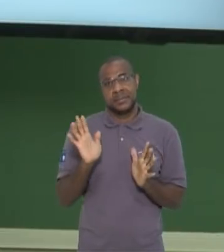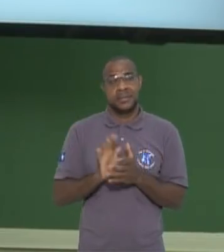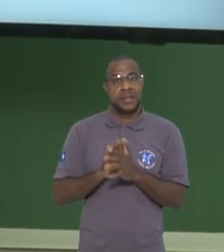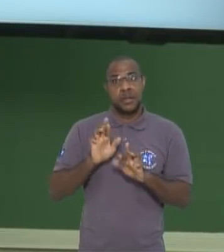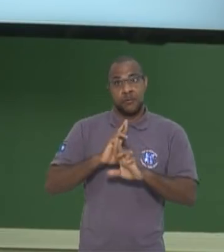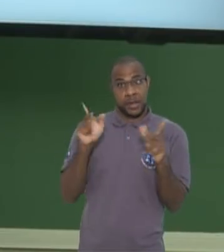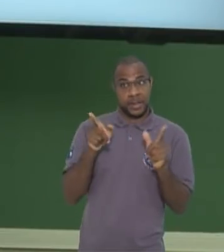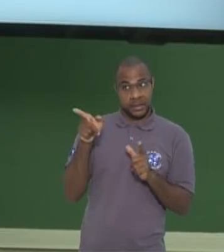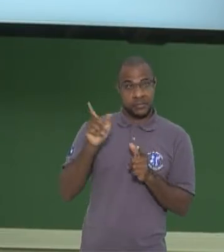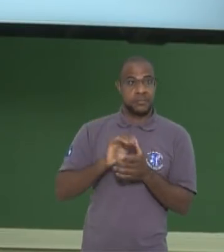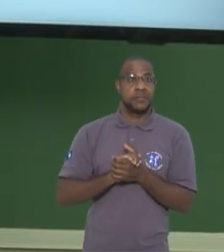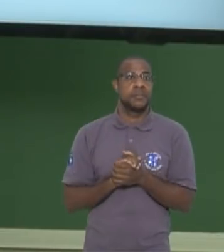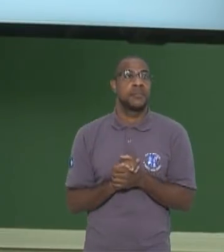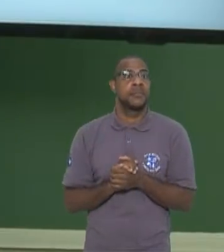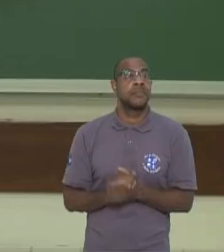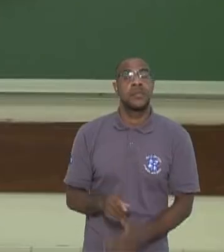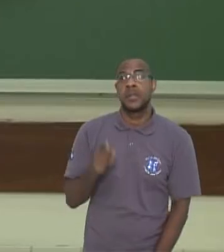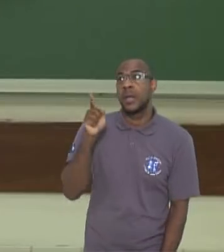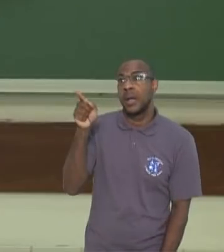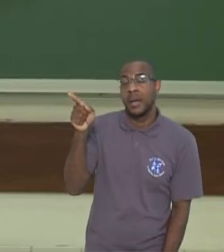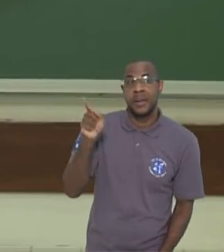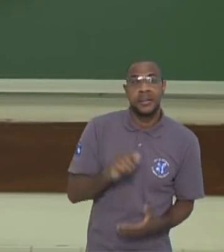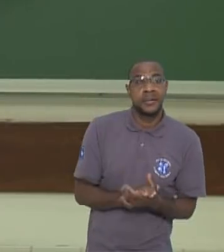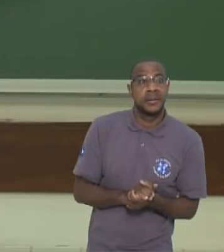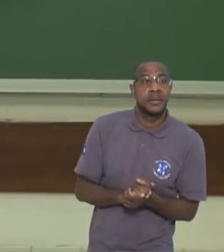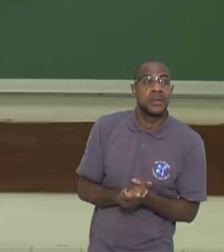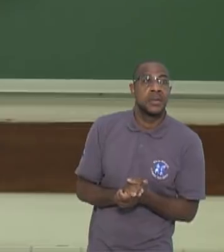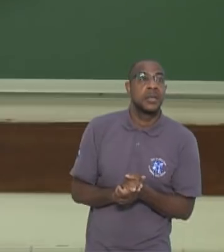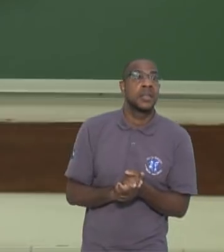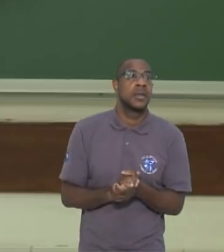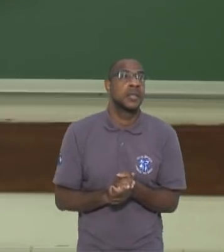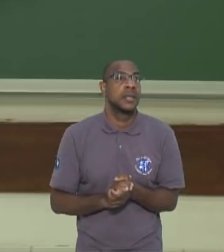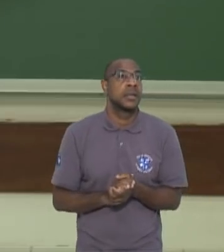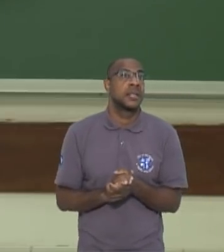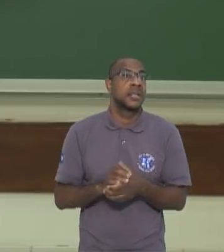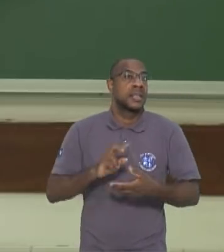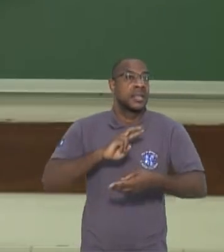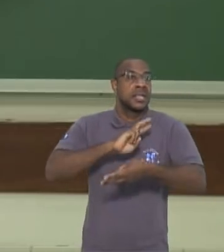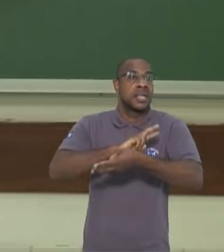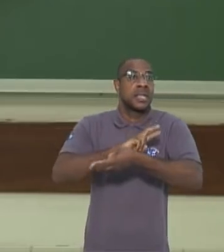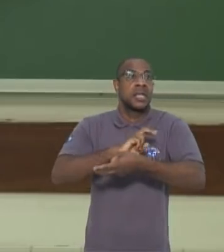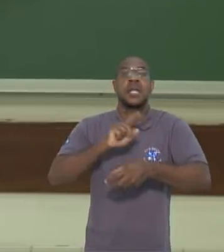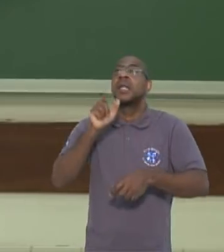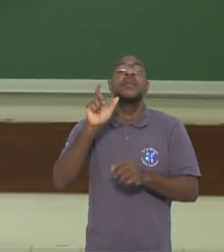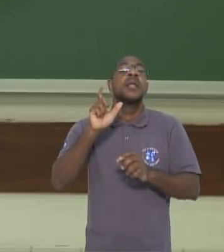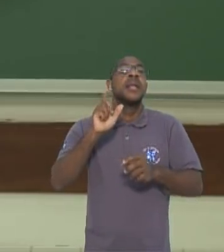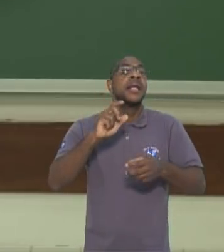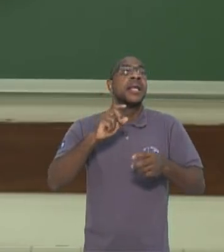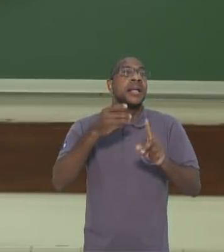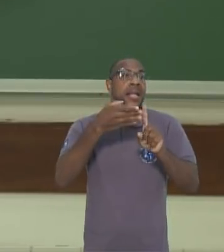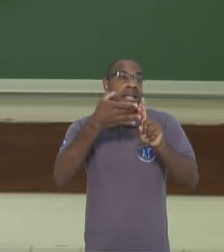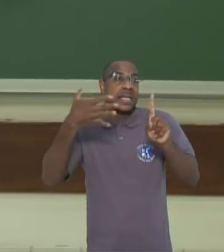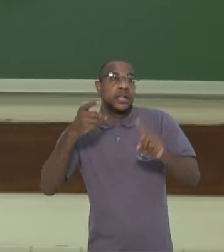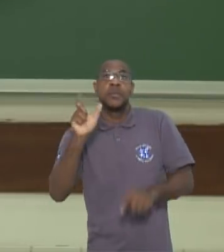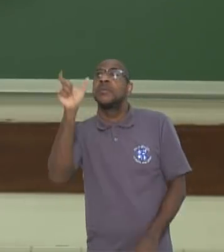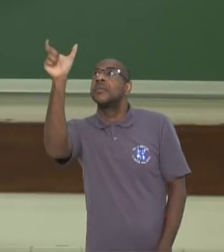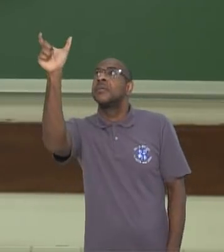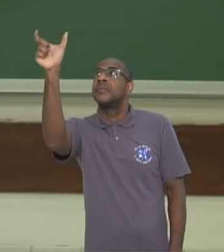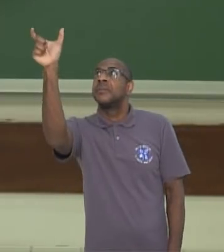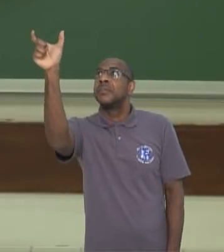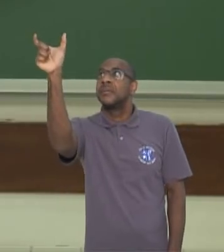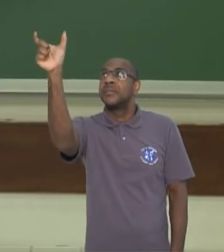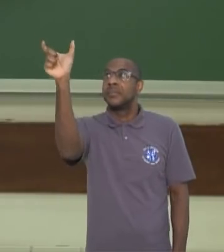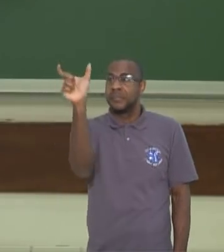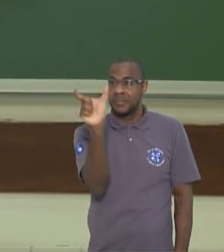ver. Próxima síndrome. Síndrome de Edwards. Também é uma trissomia, só que agora, em vez de ser uma trissomia do cromossomo